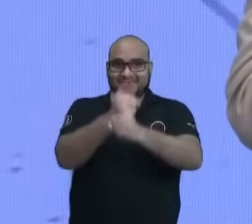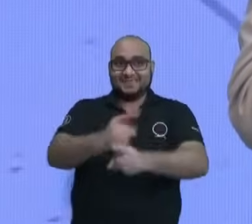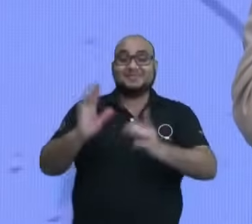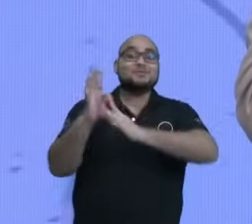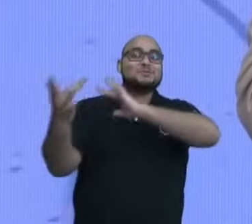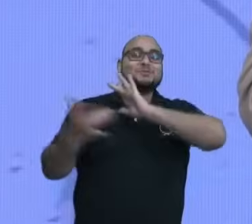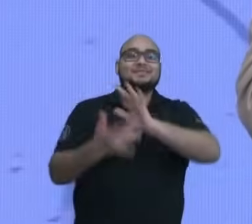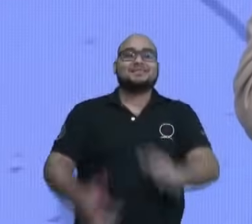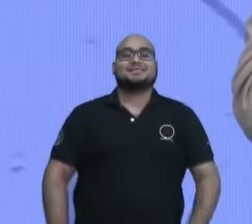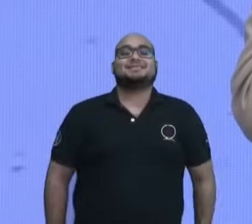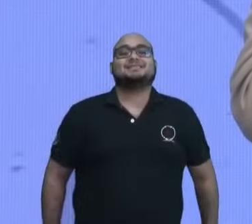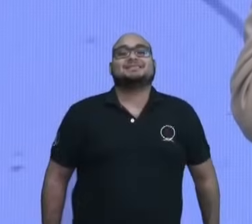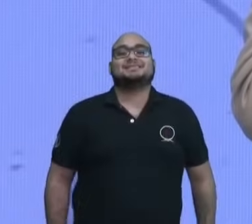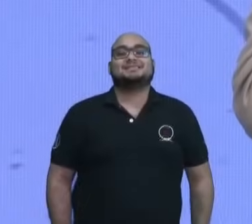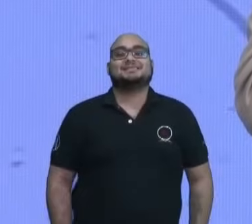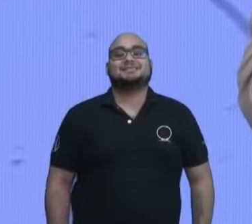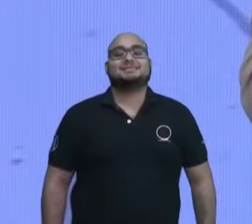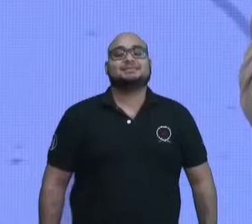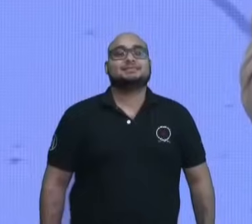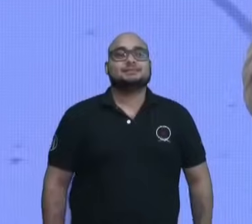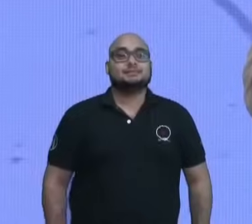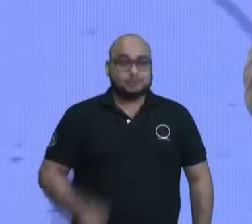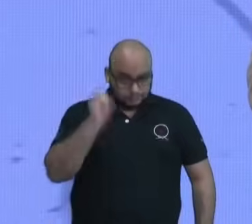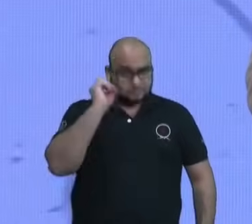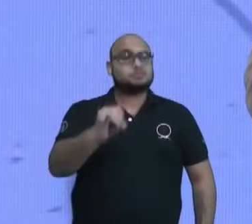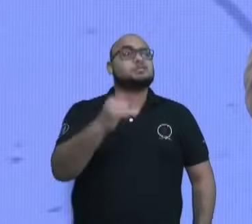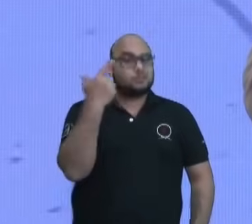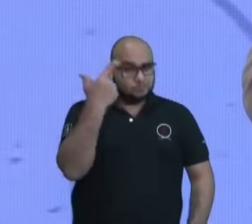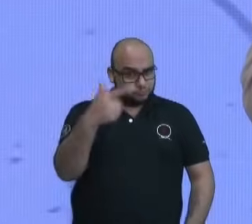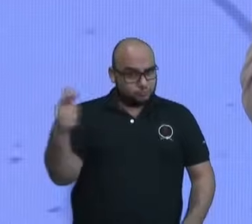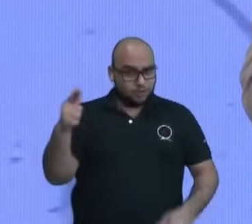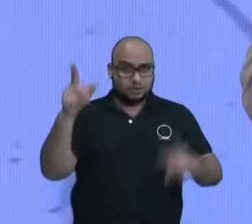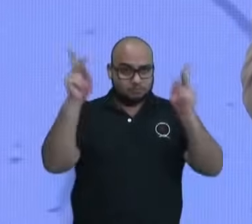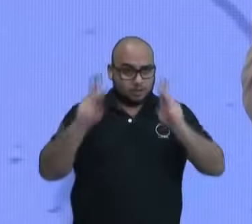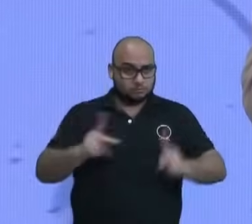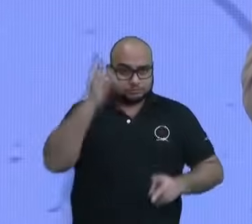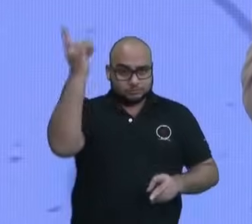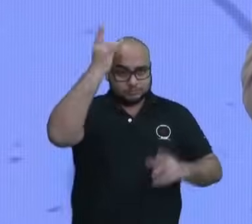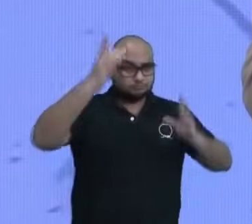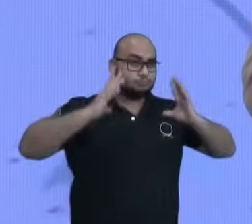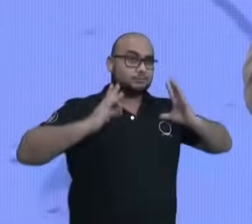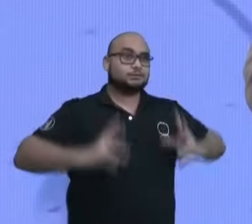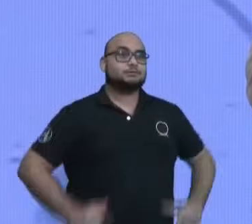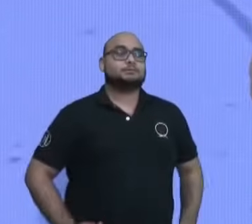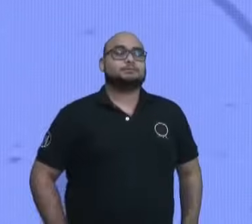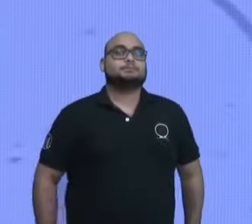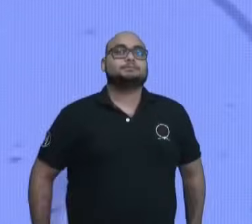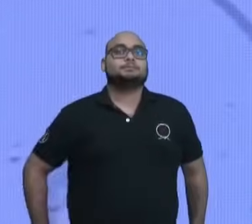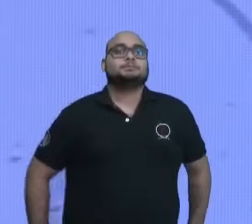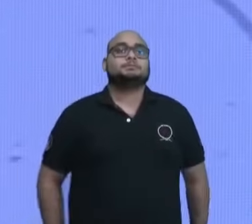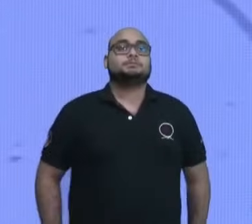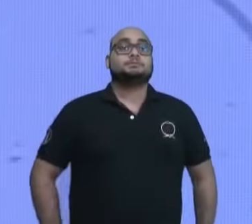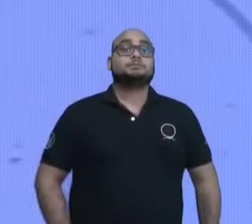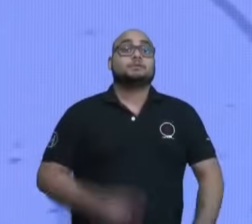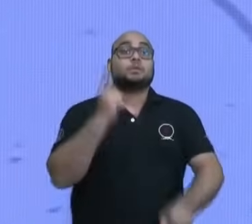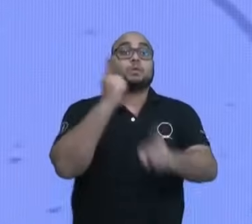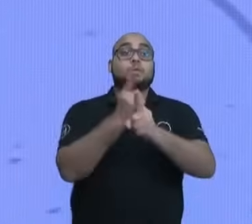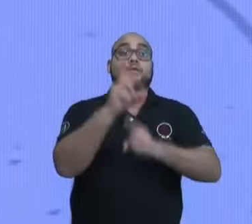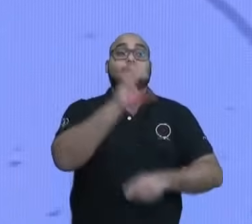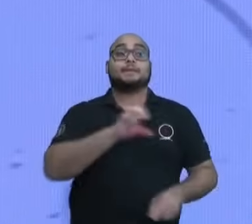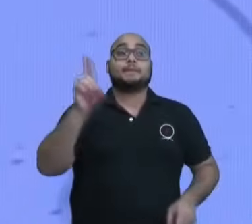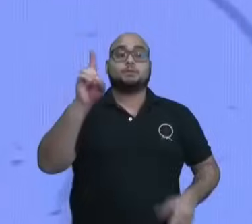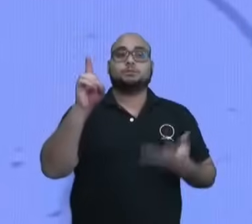ninguém ninguém isso isso é sério meus irmãos é o apóstolo Paulo que diz em